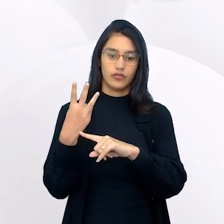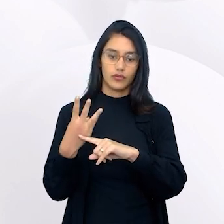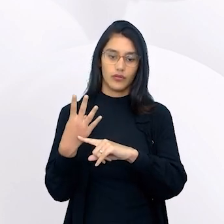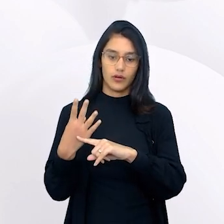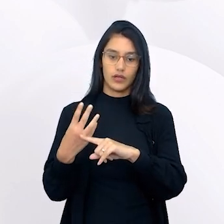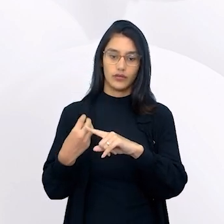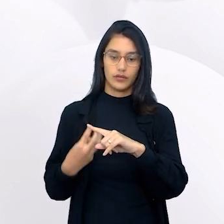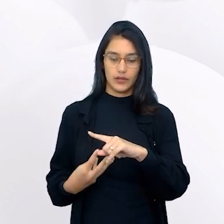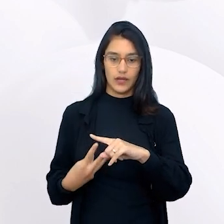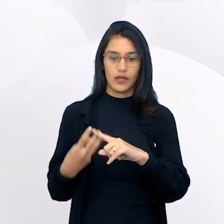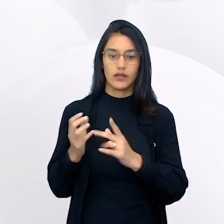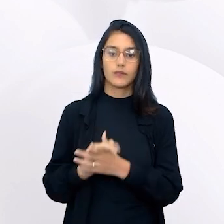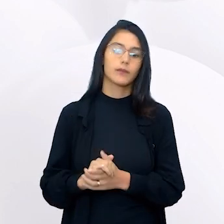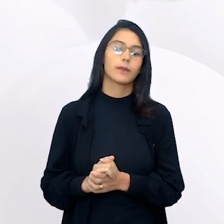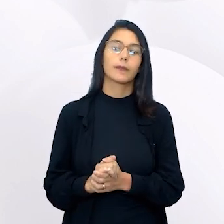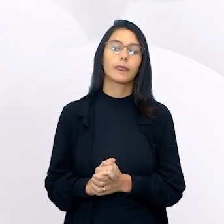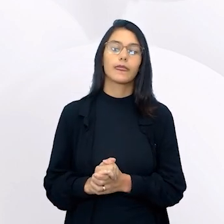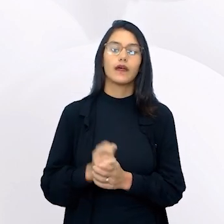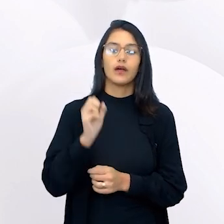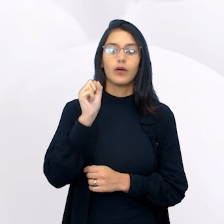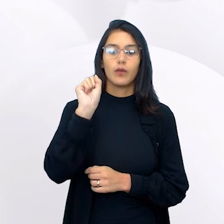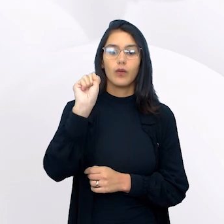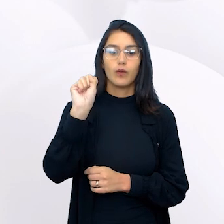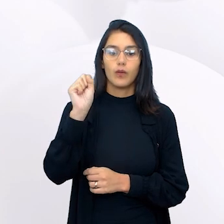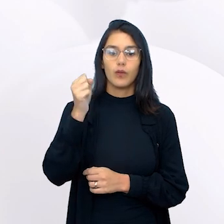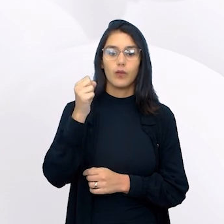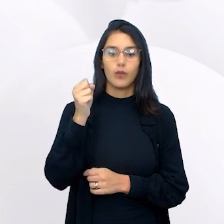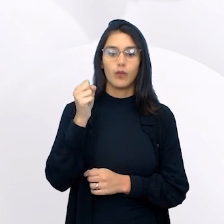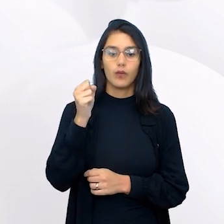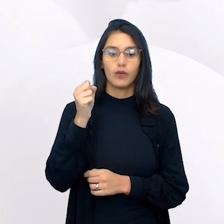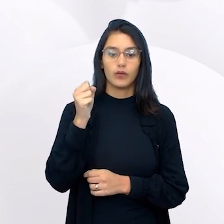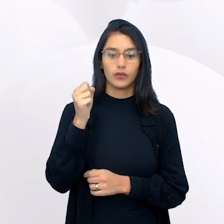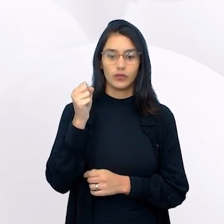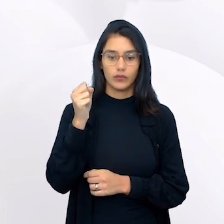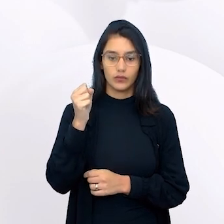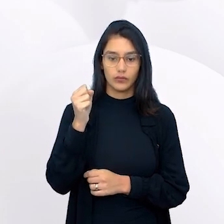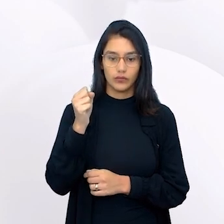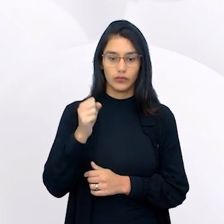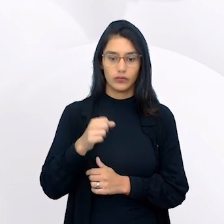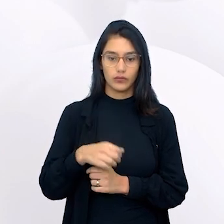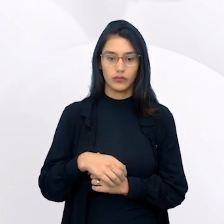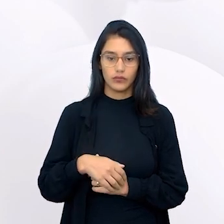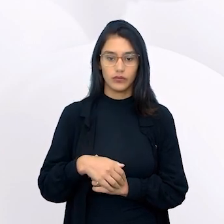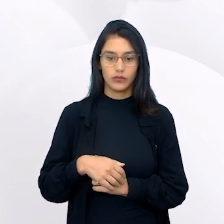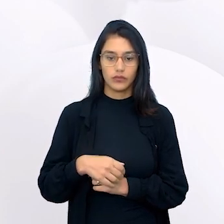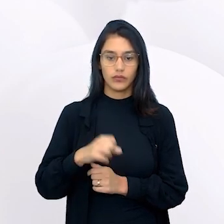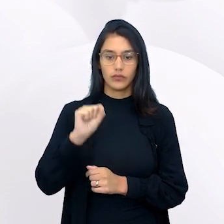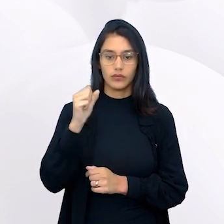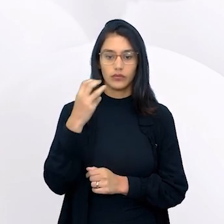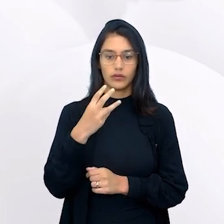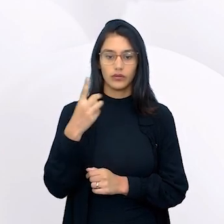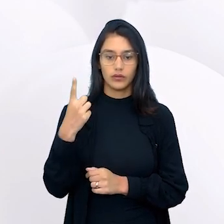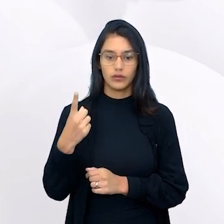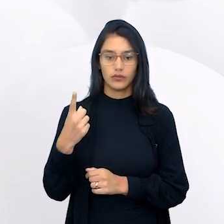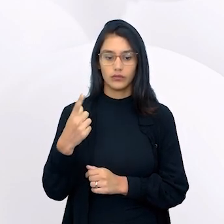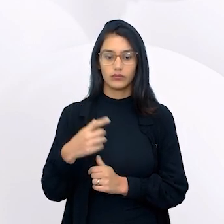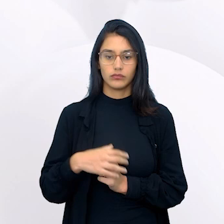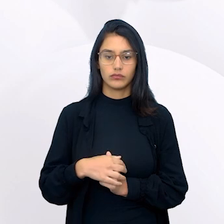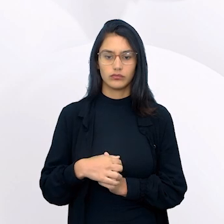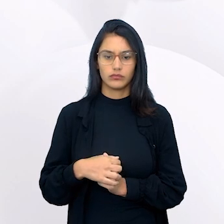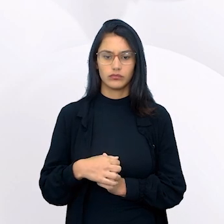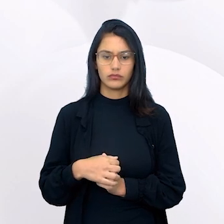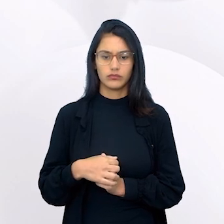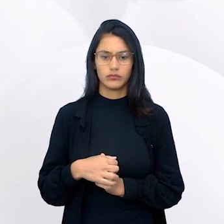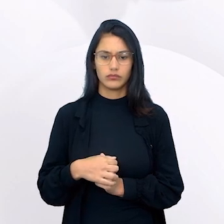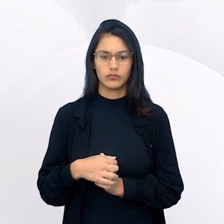uma fração, aí 124 quintos. Ou... Exatamente, o último, né? 8, 31.